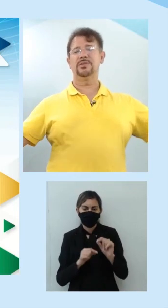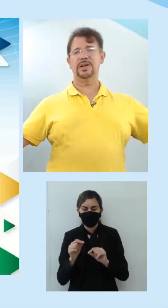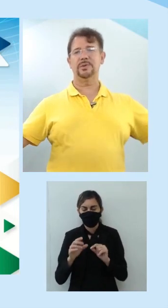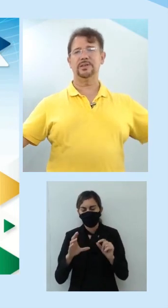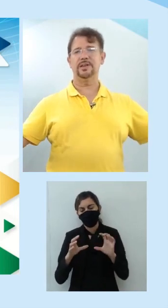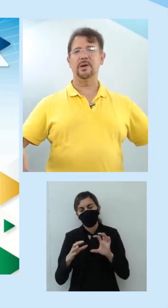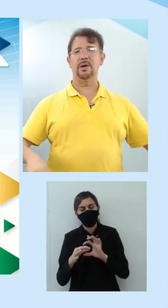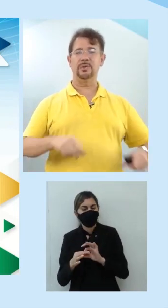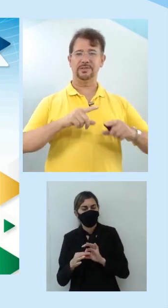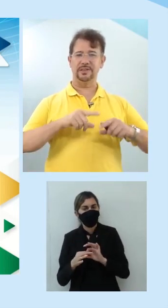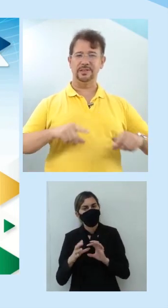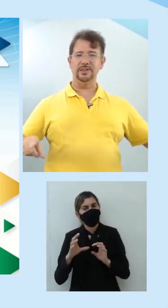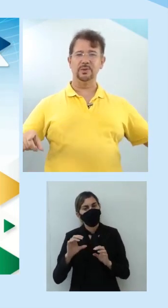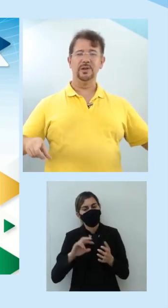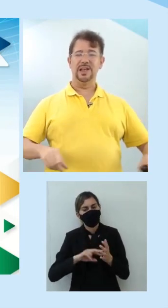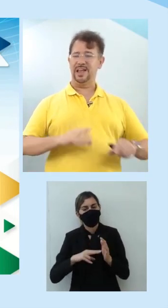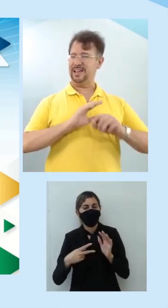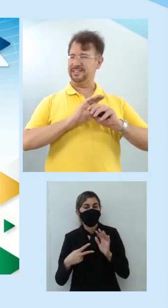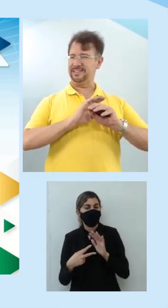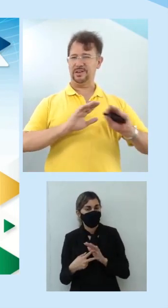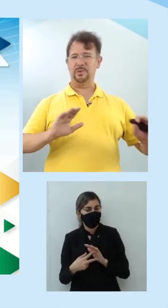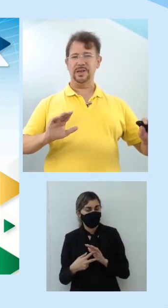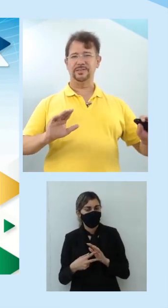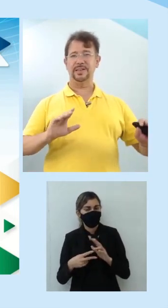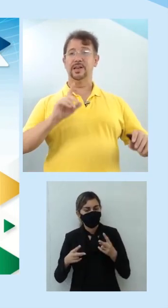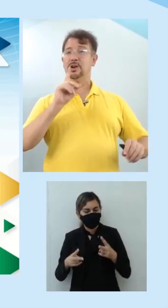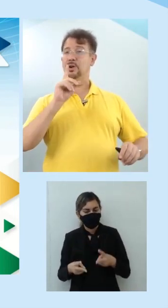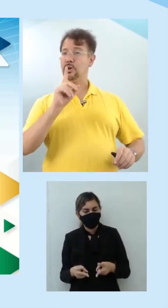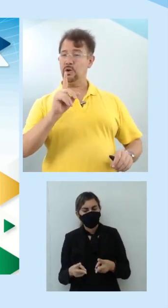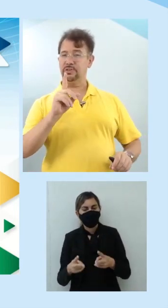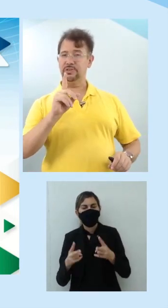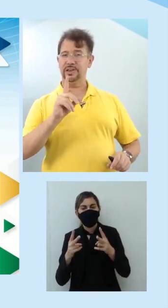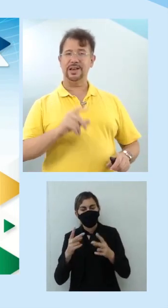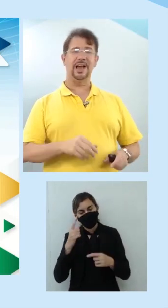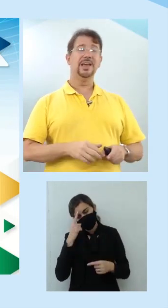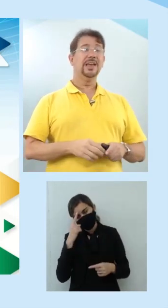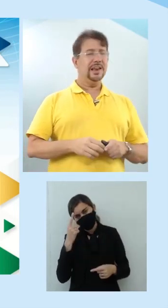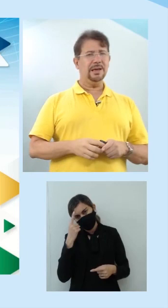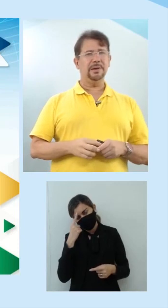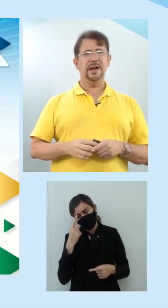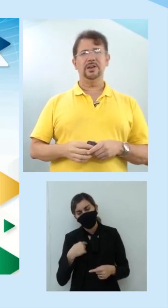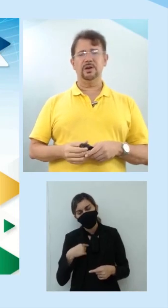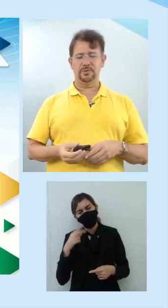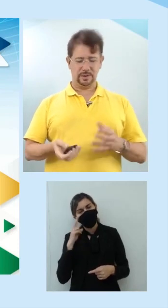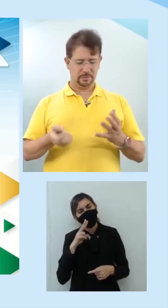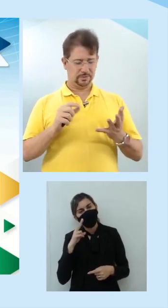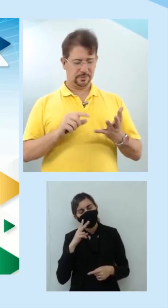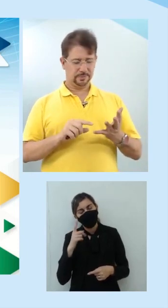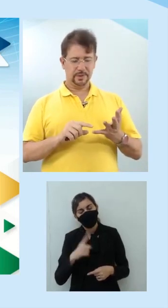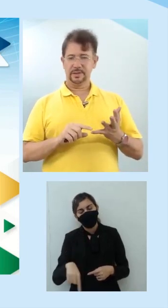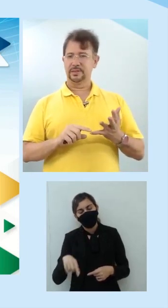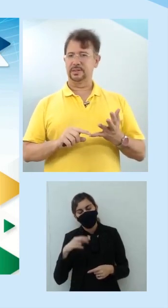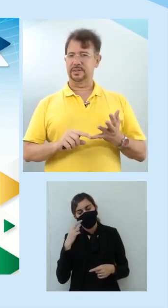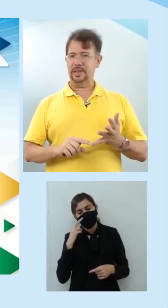coesão sequencial? É o sentido, é a sequência lógica. E lembrar que nós